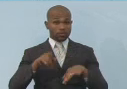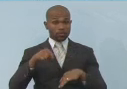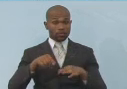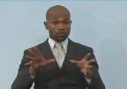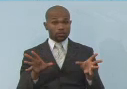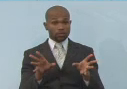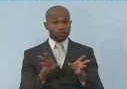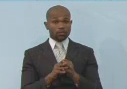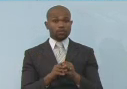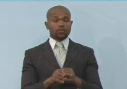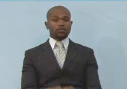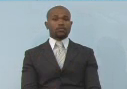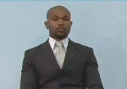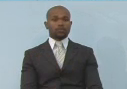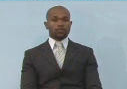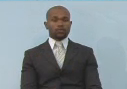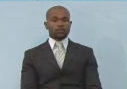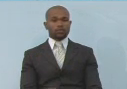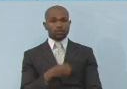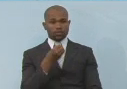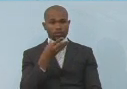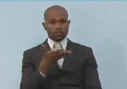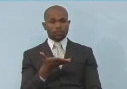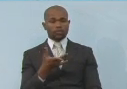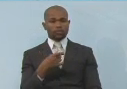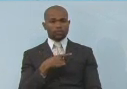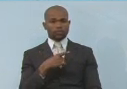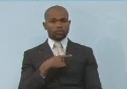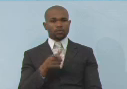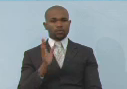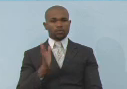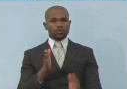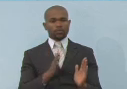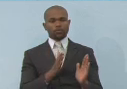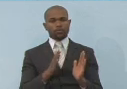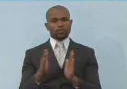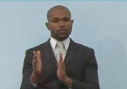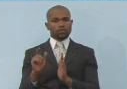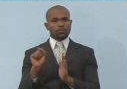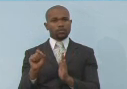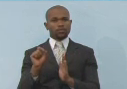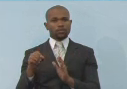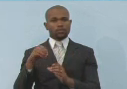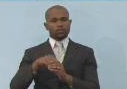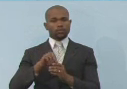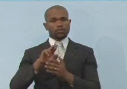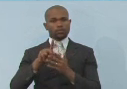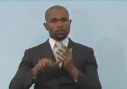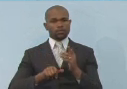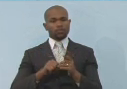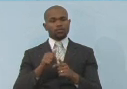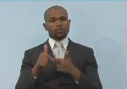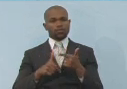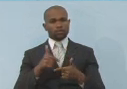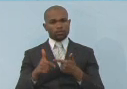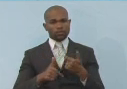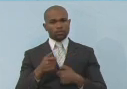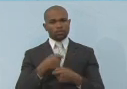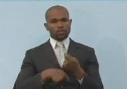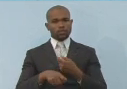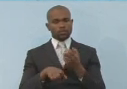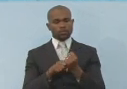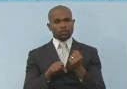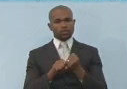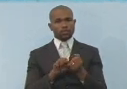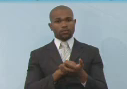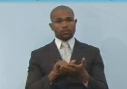Tá? Bom, e aí nós definimos, dentre as diversas ações que tem prevista para o orçamento da Secretaria de Administração,